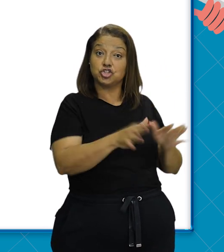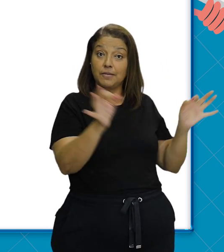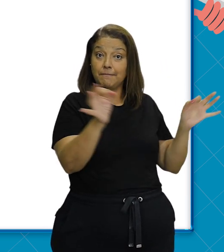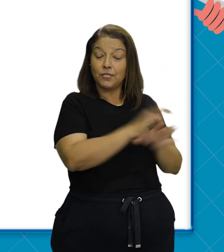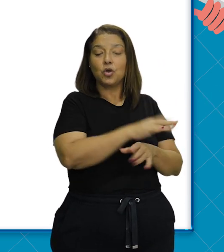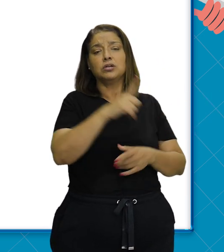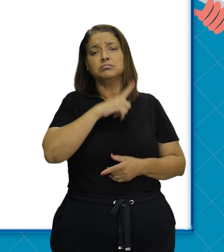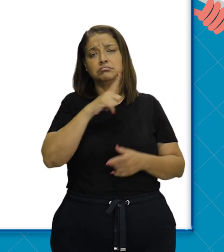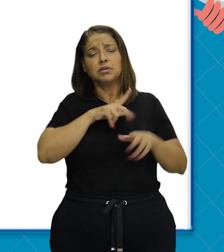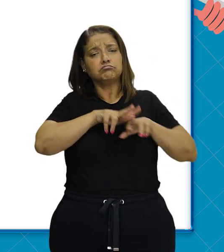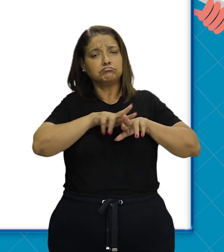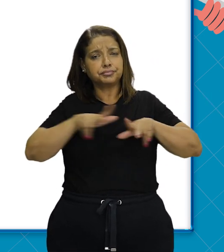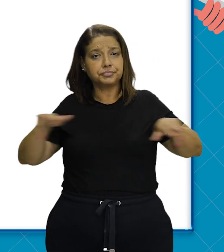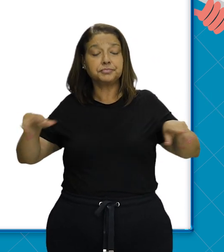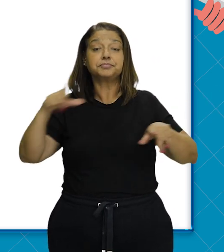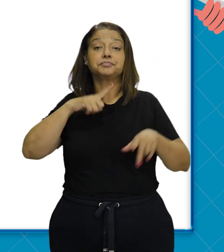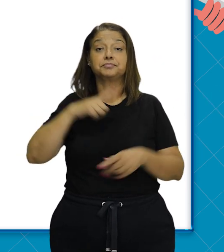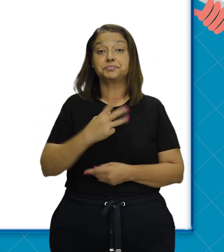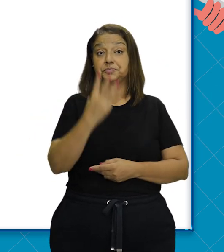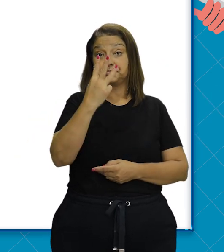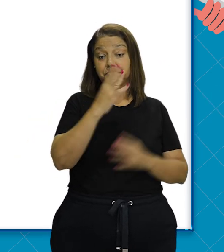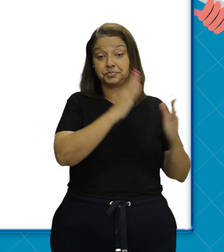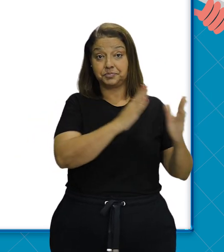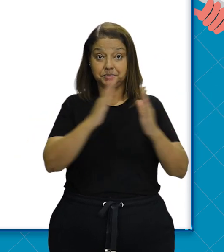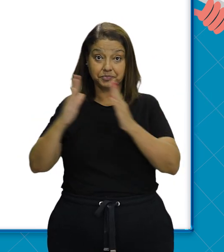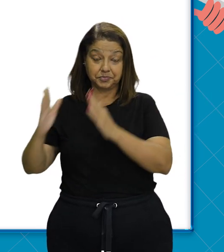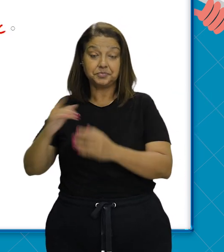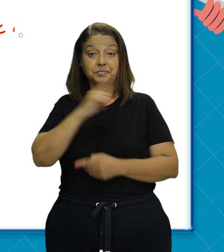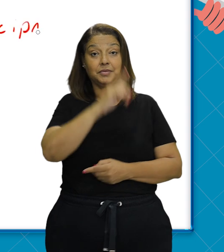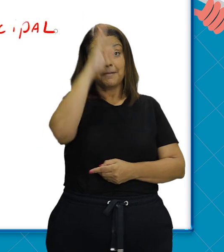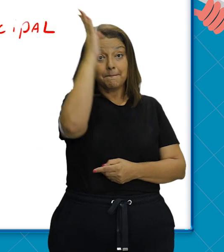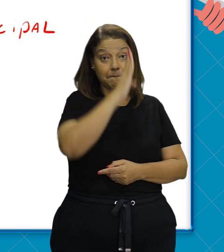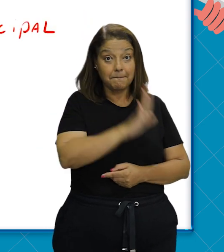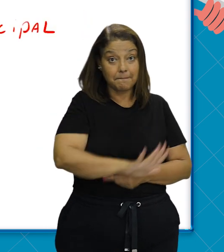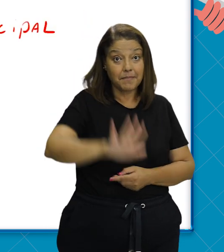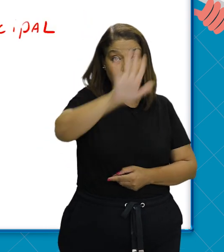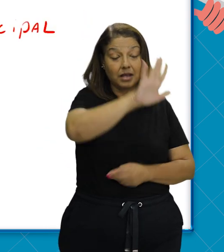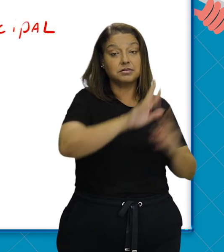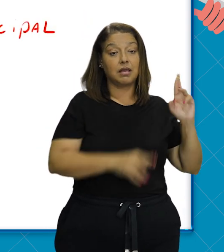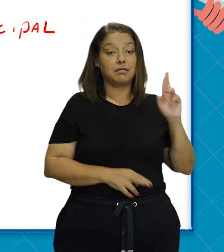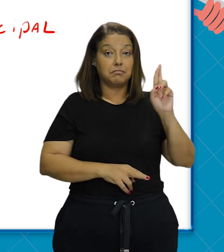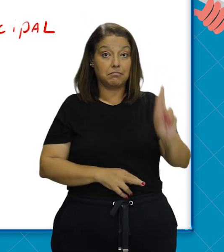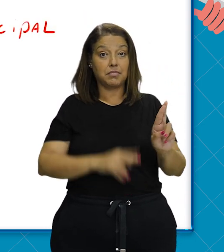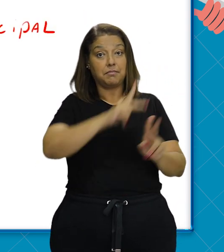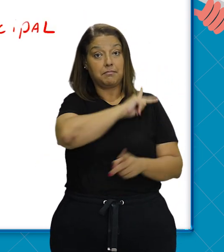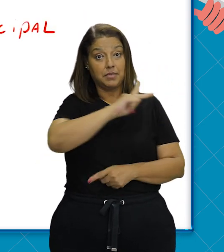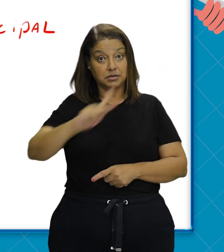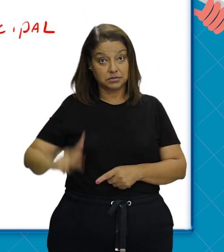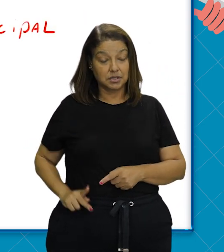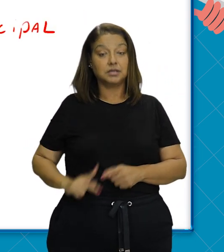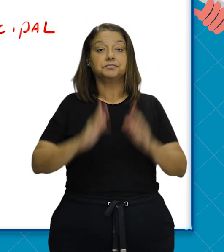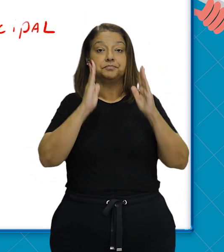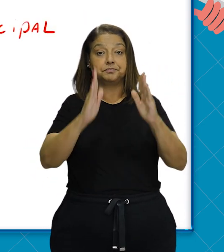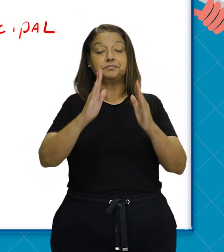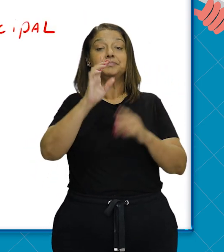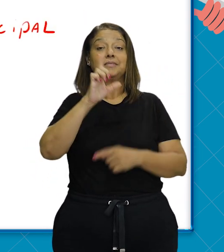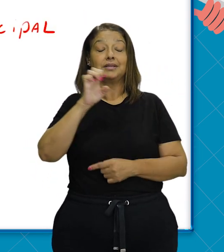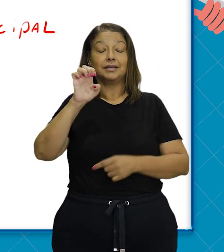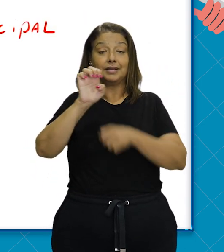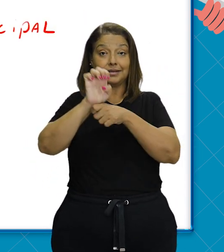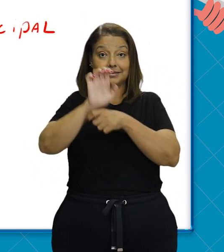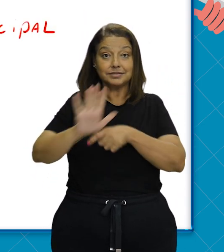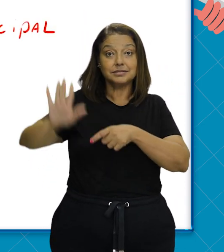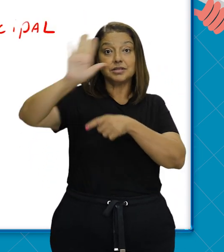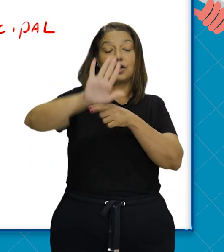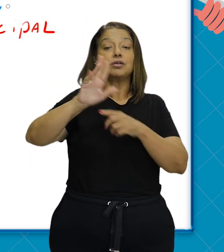outras coisas. E ele é dividido em 3 esferas. A nacional, cujo representante é o presidente da República, a